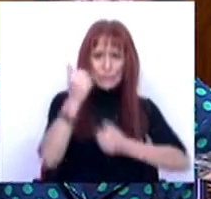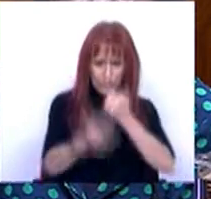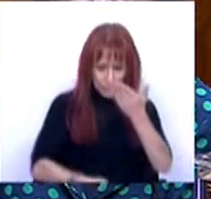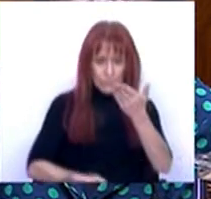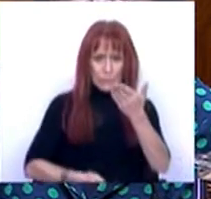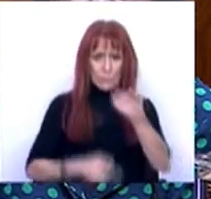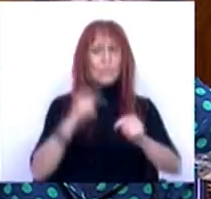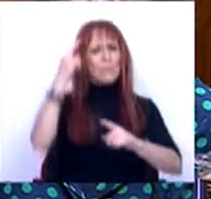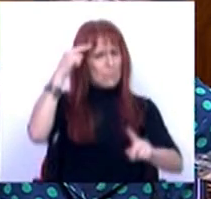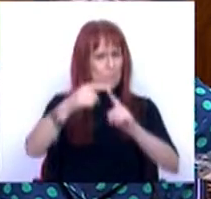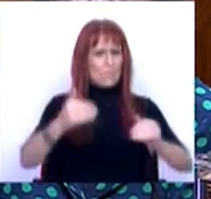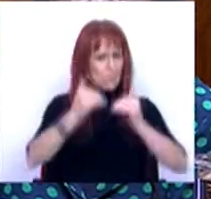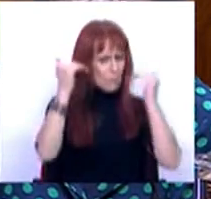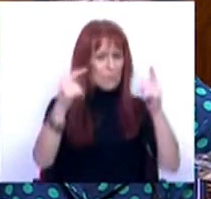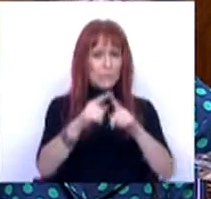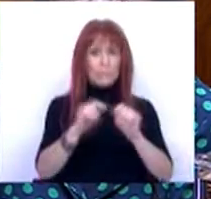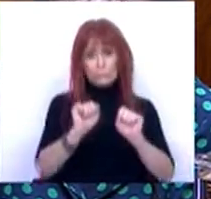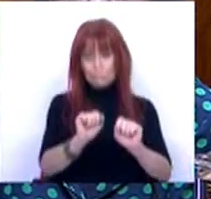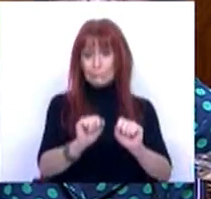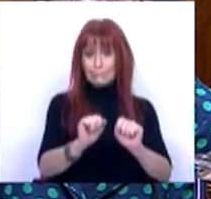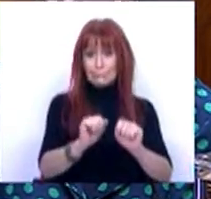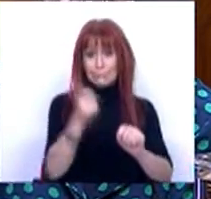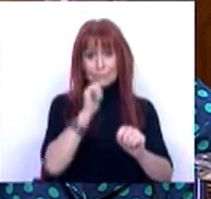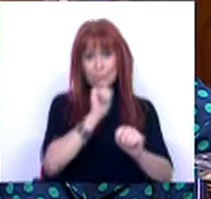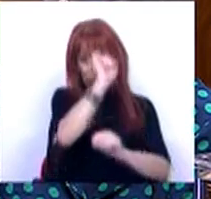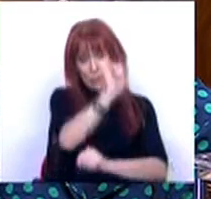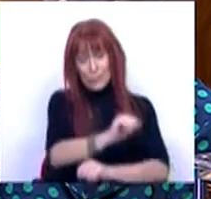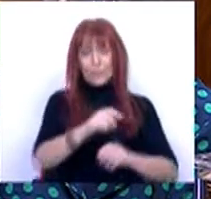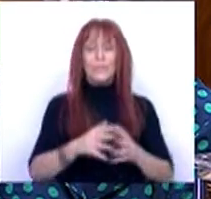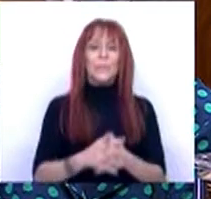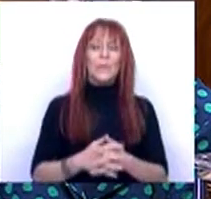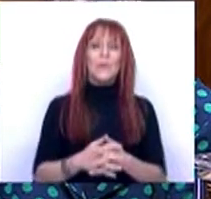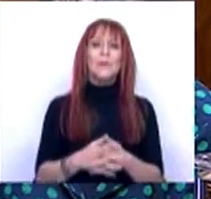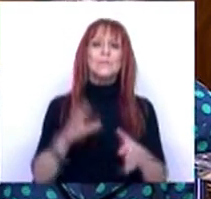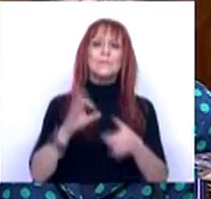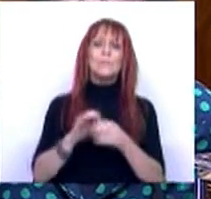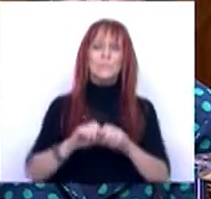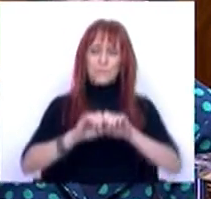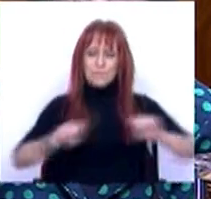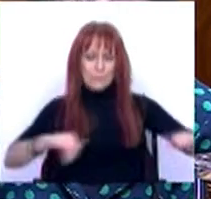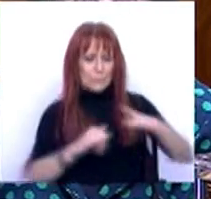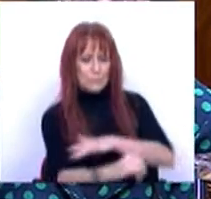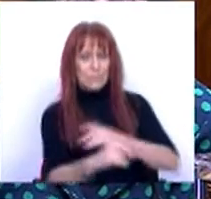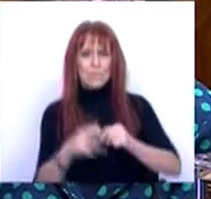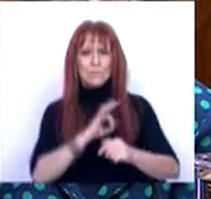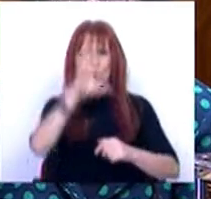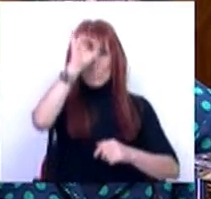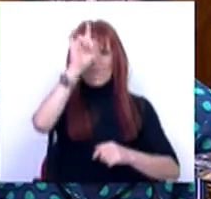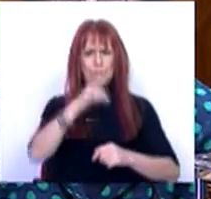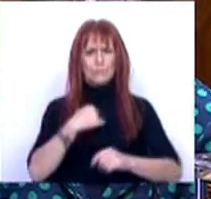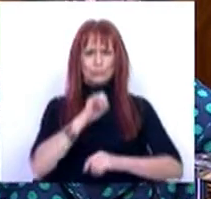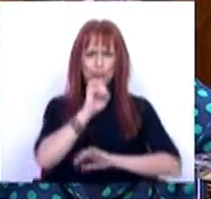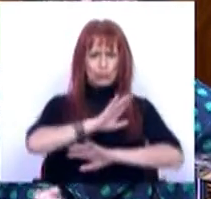a essa ambição dos Açores. E relativamente aos cabos submarinos, ontem o Sr. Primeiro-Ministro já teve